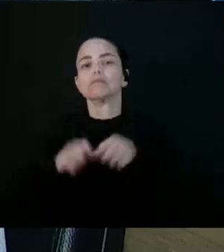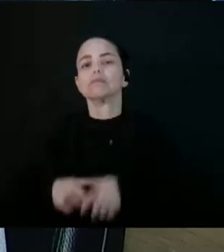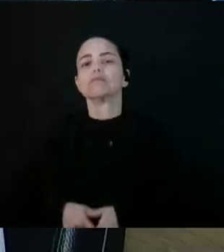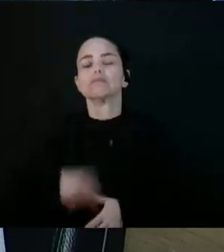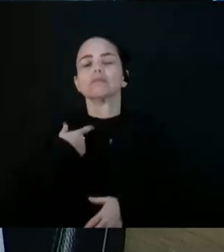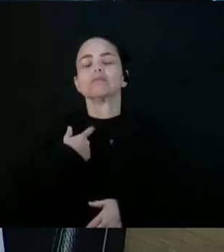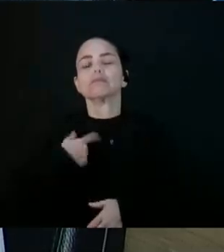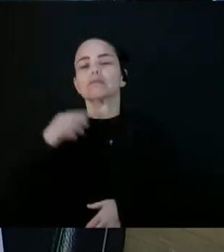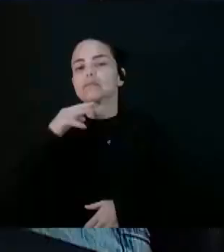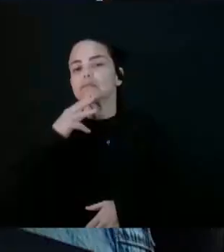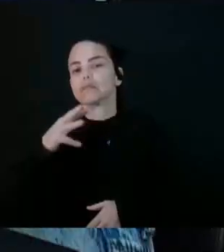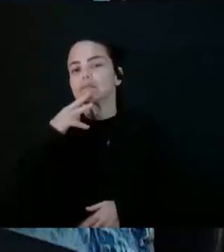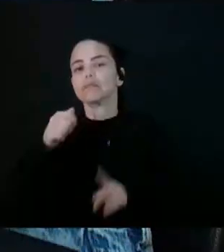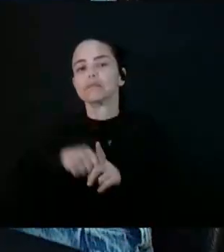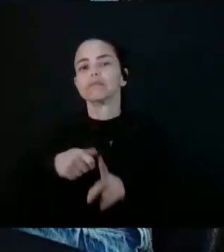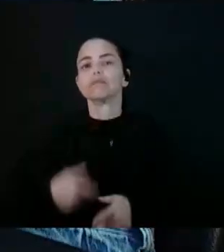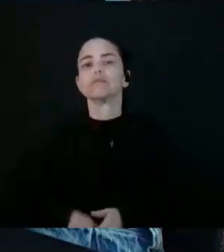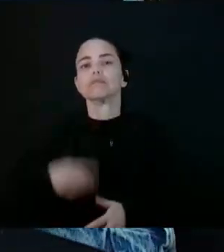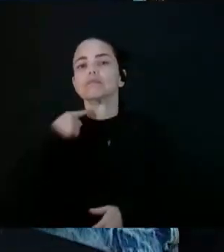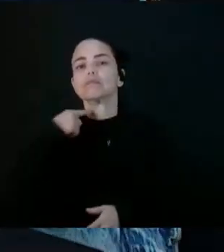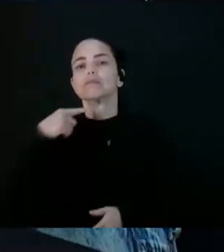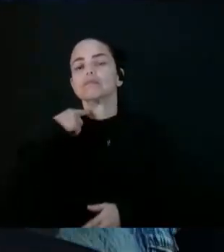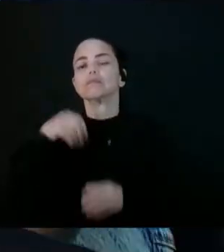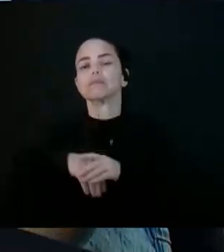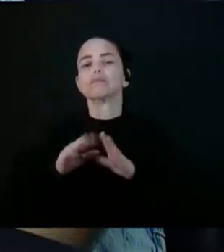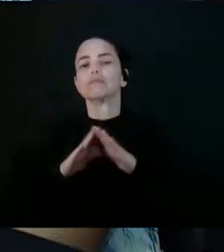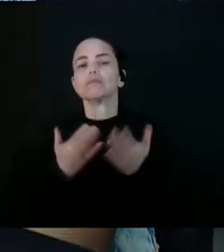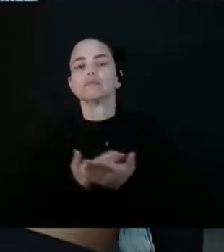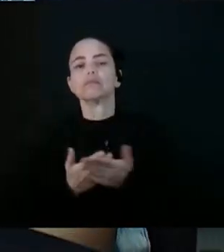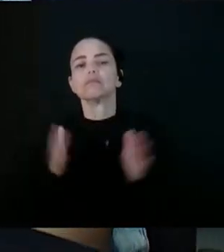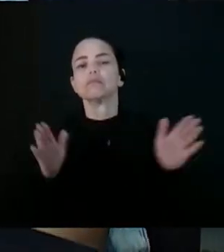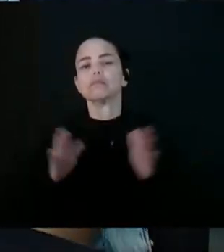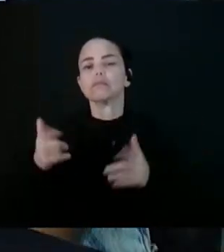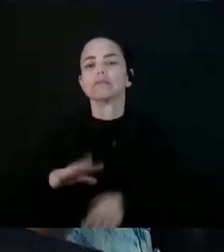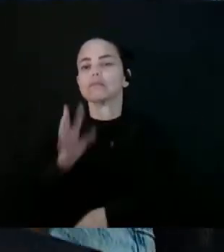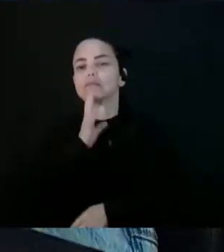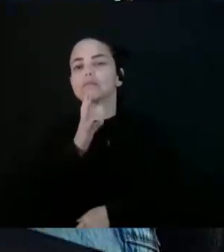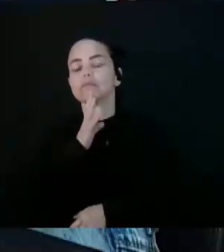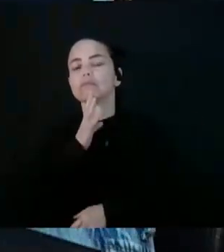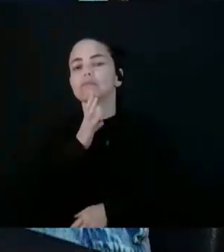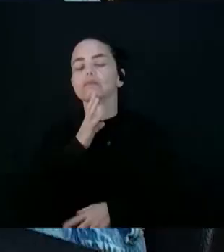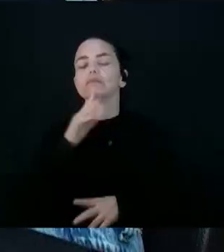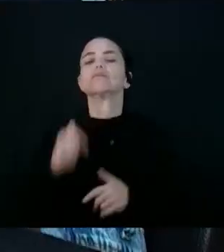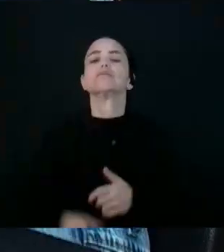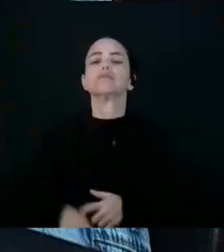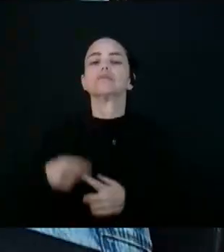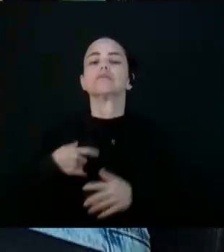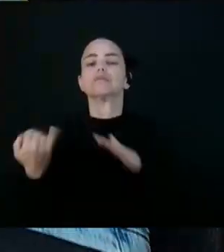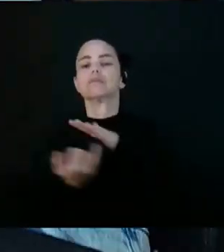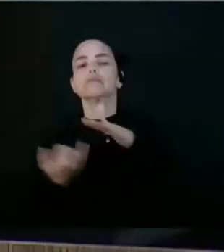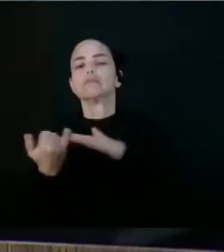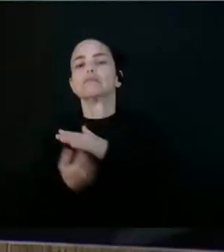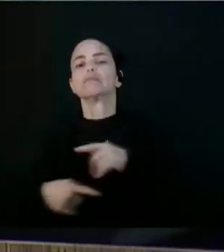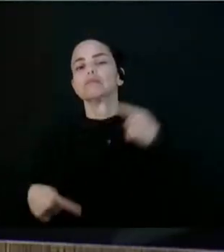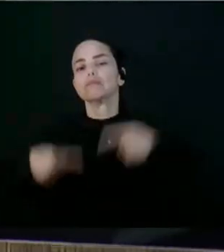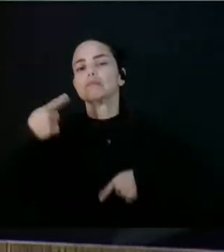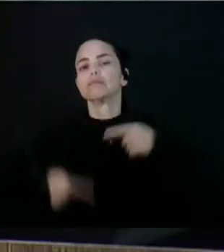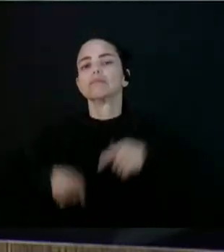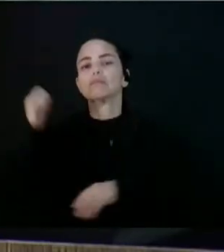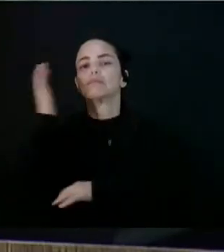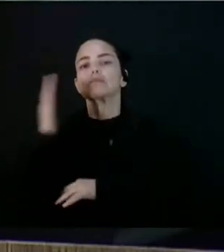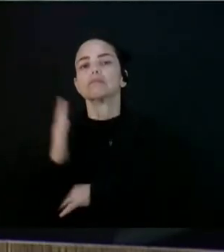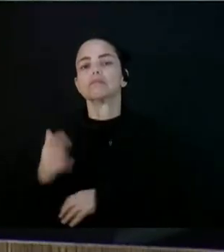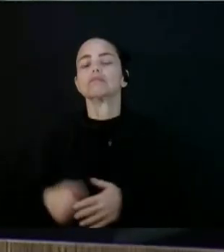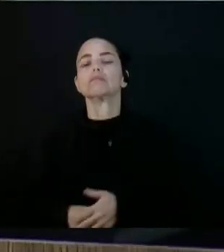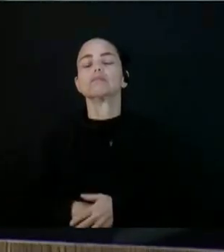e maio dentro das escolas. Nesse período, conheceram o funcionamento das instituições políticas brasileiras, o papel